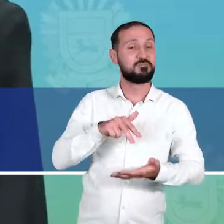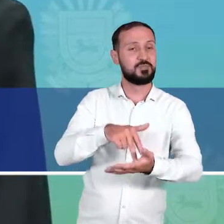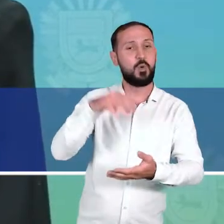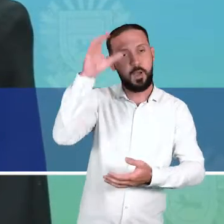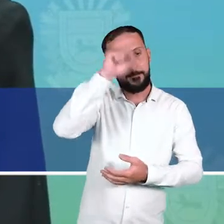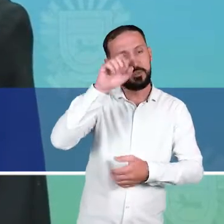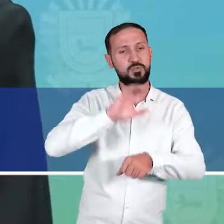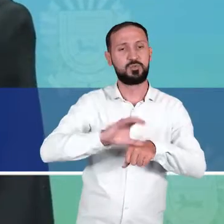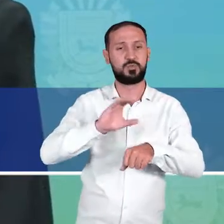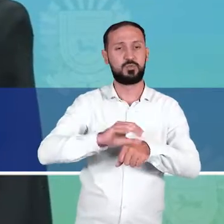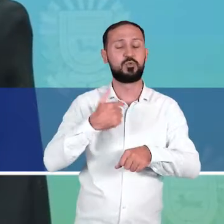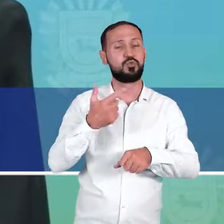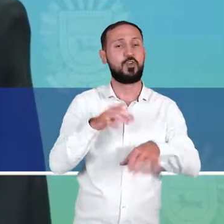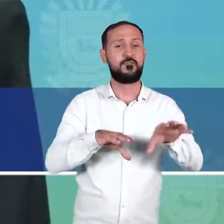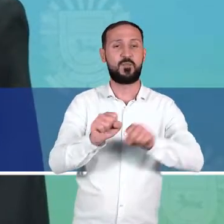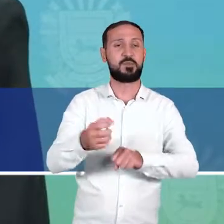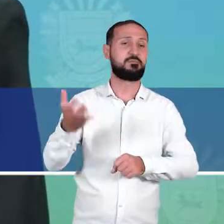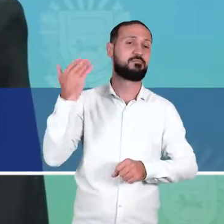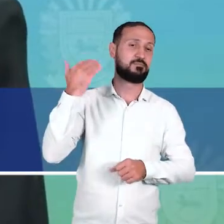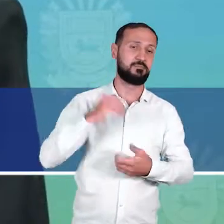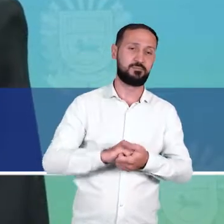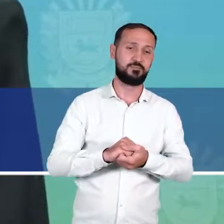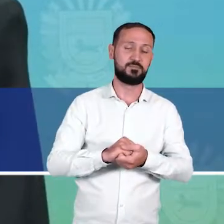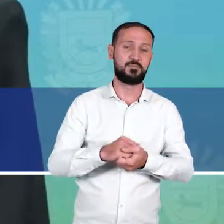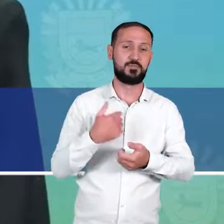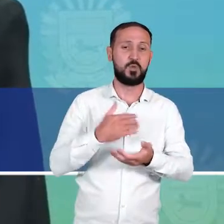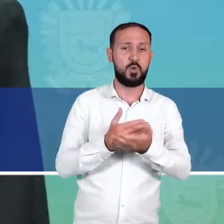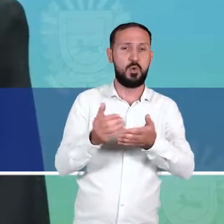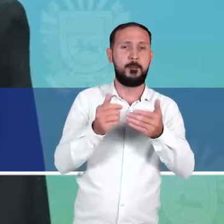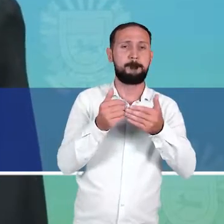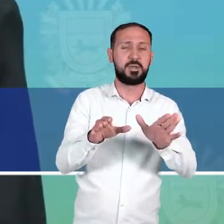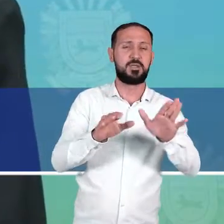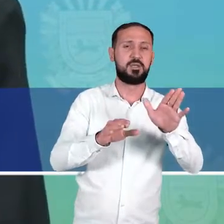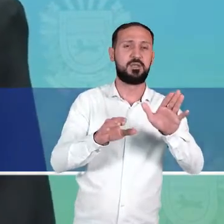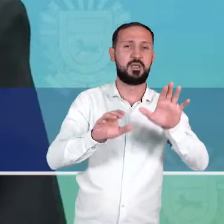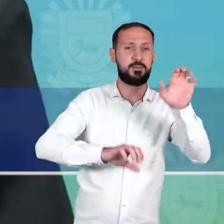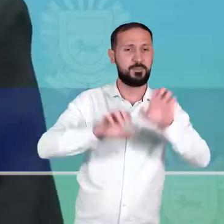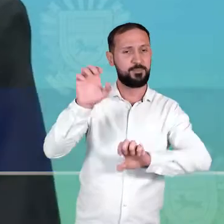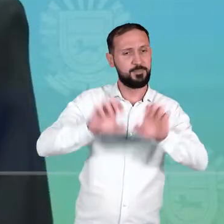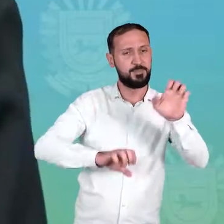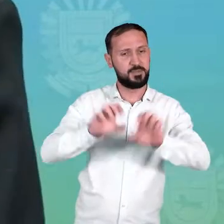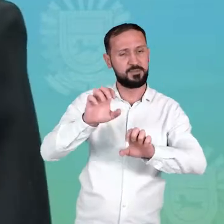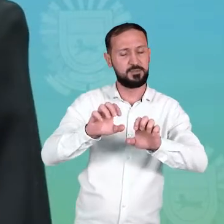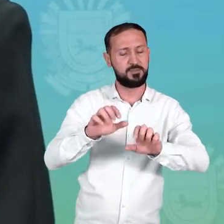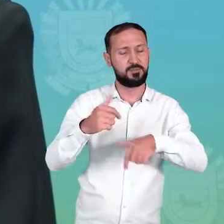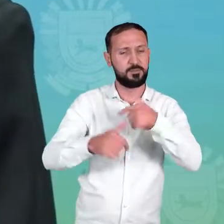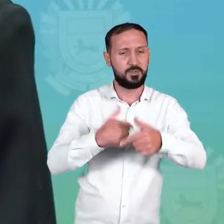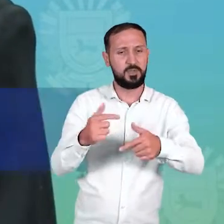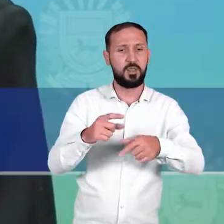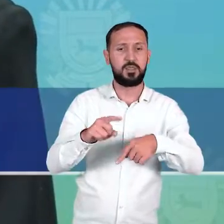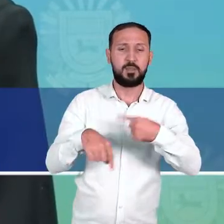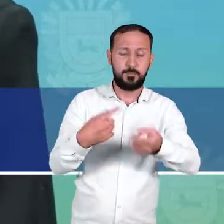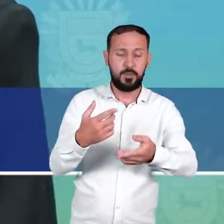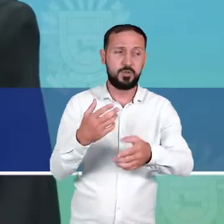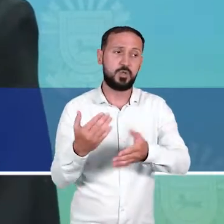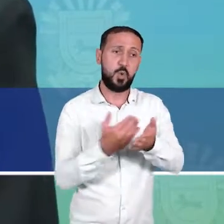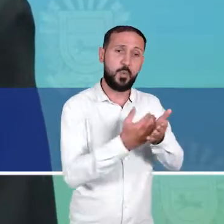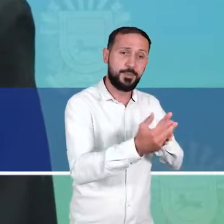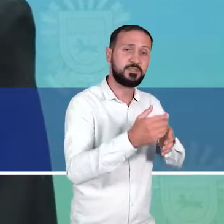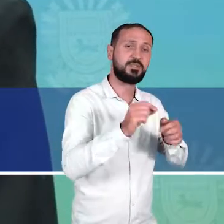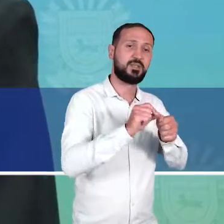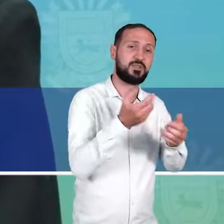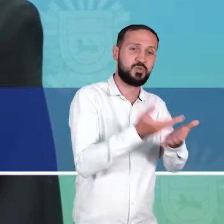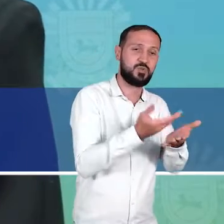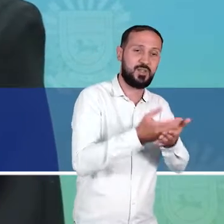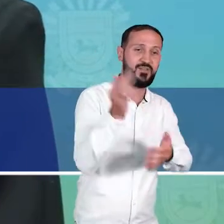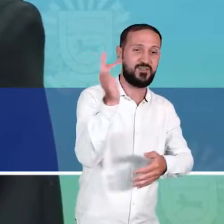com o curso, eu não tinha formação antes, eu abri a minha empresa e depois, um tempo depois foi que eu comecei a faculdade.